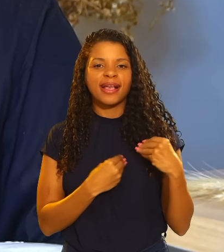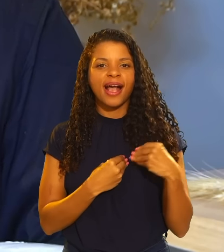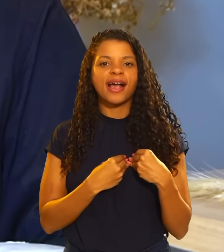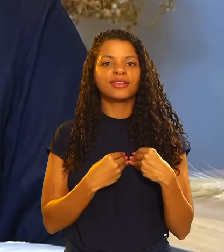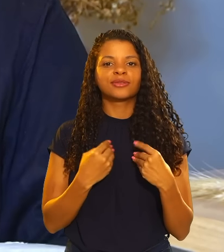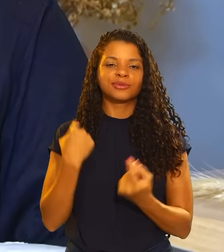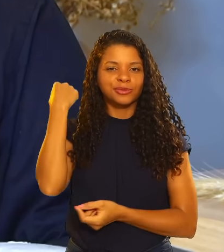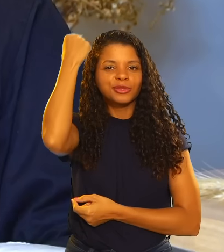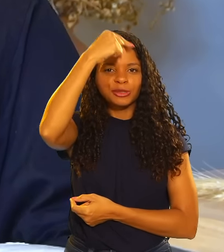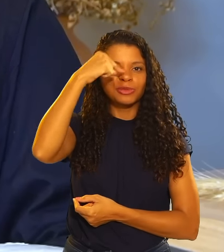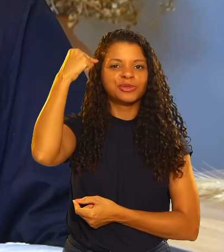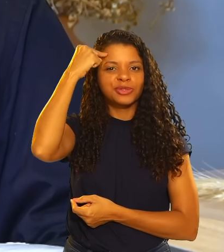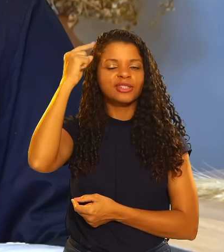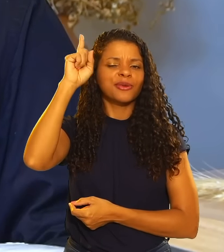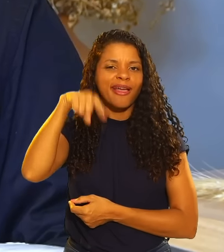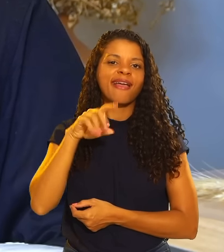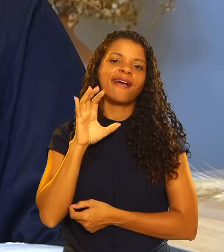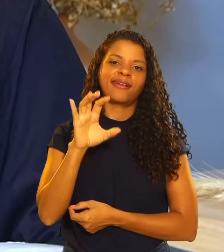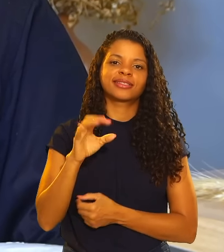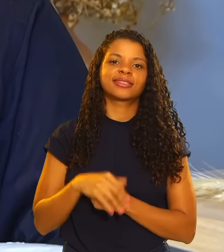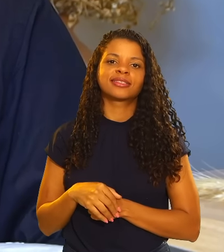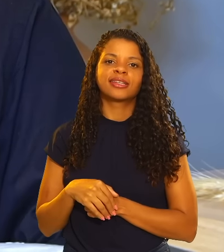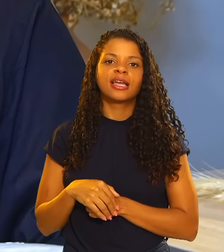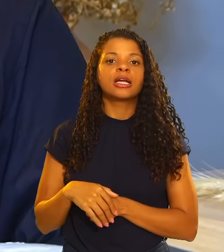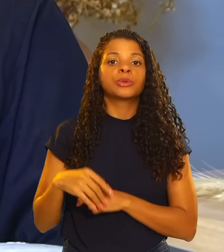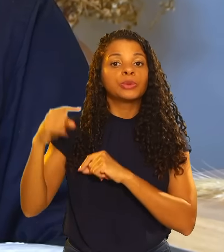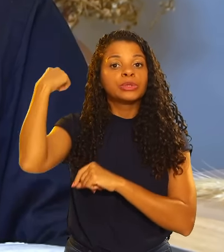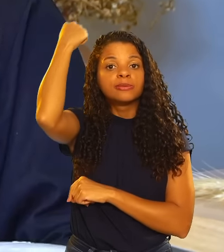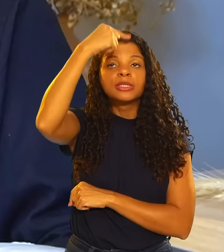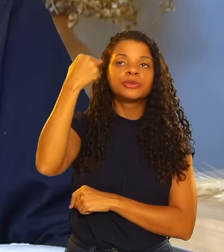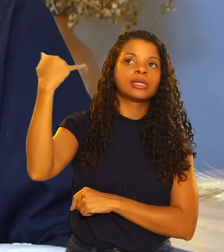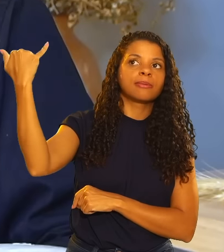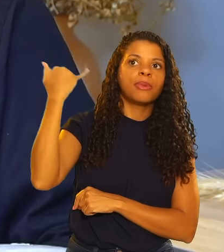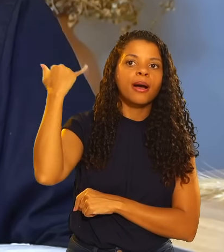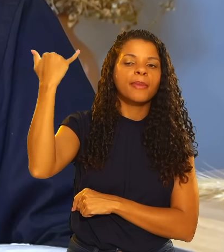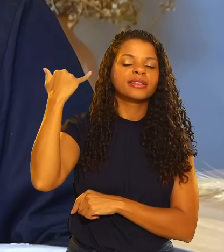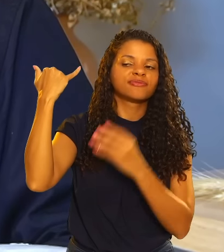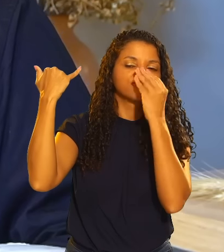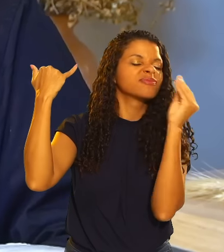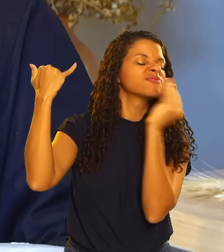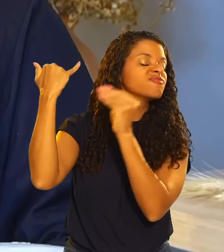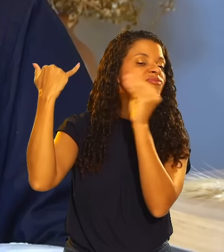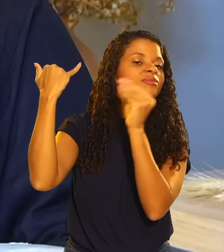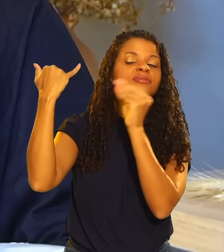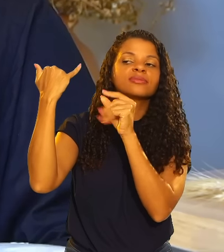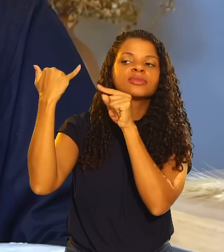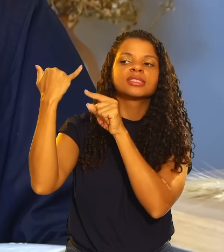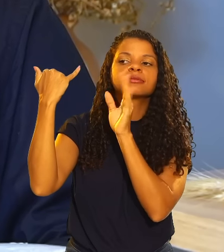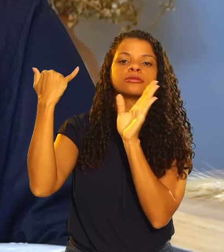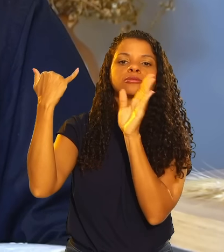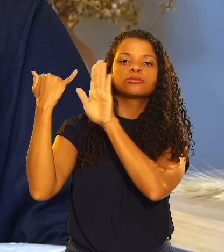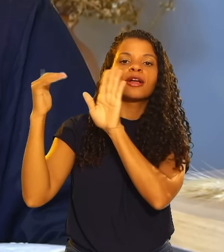disso, já estavam ao ponto de dizer que as obras que Jesus realizava, como por exemplo